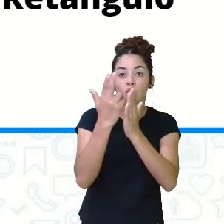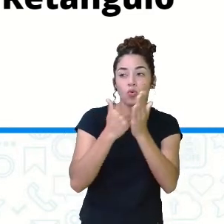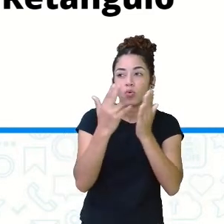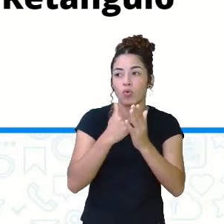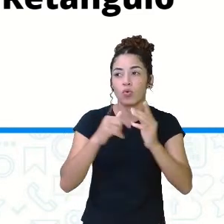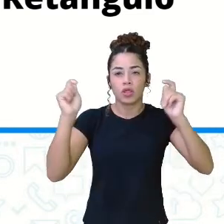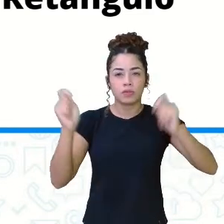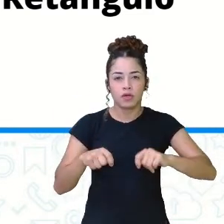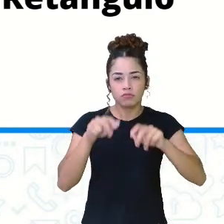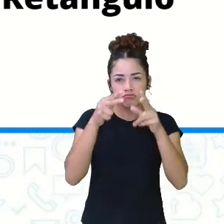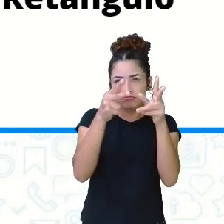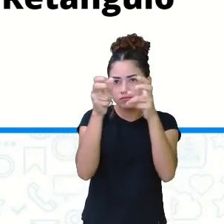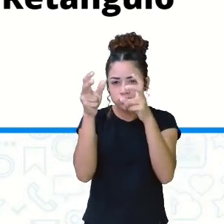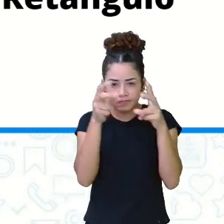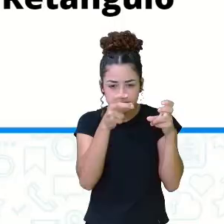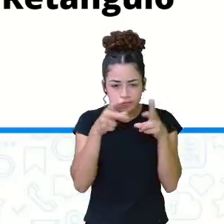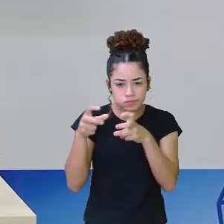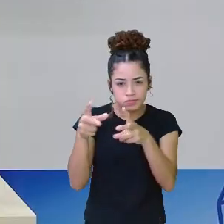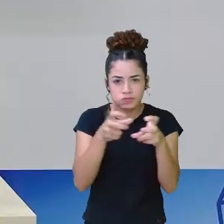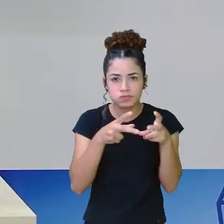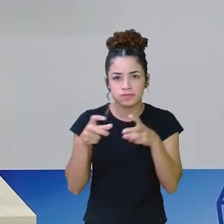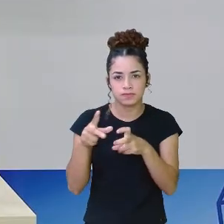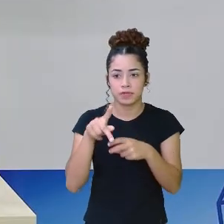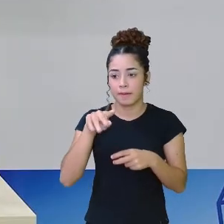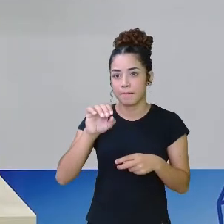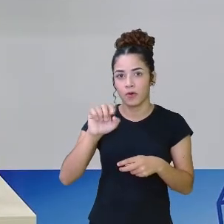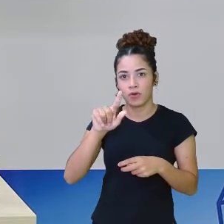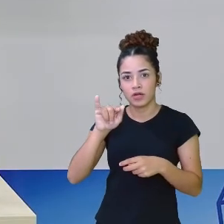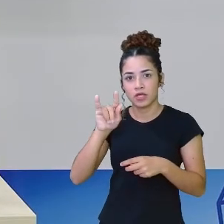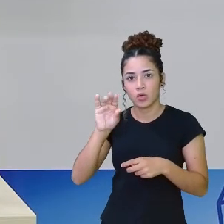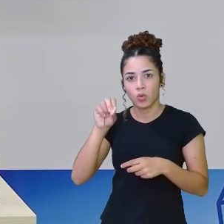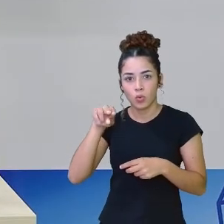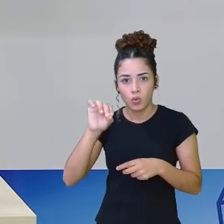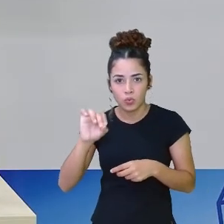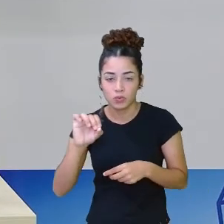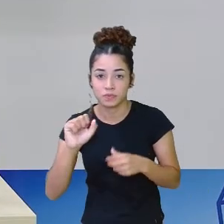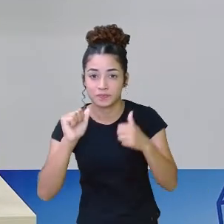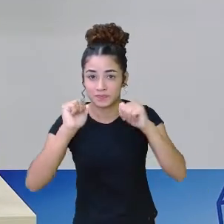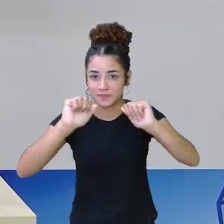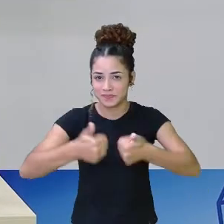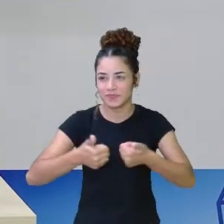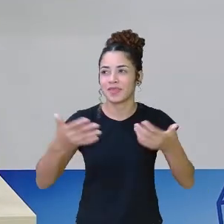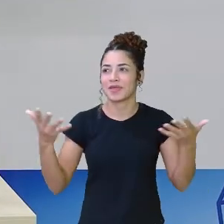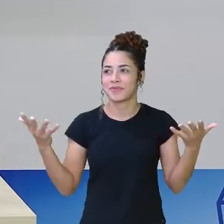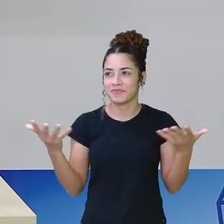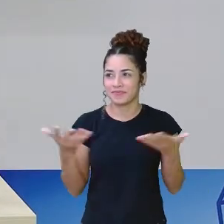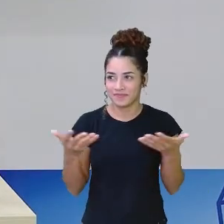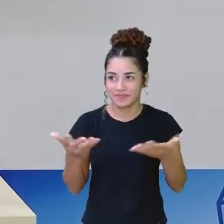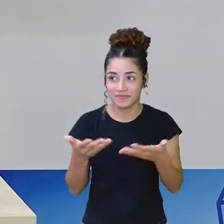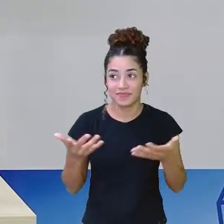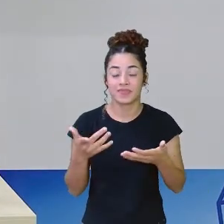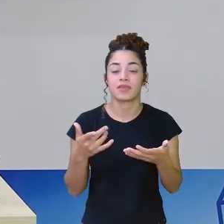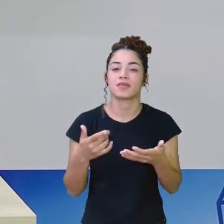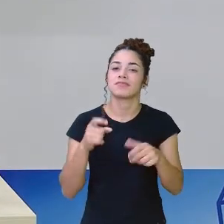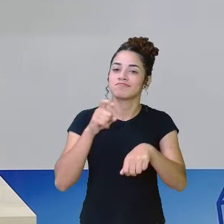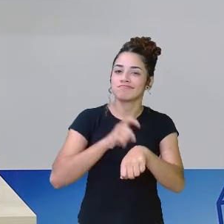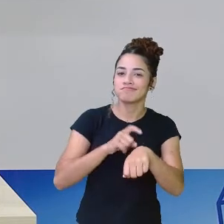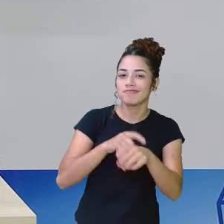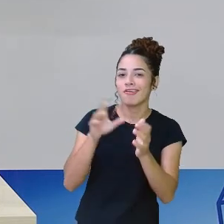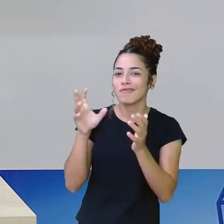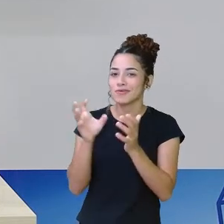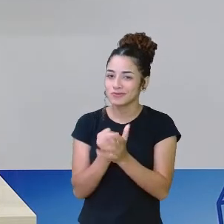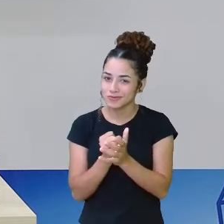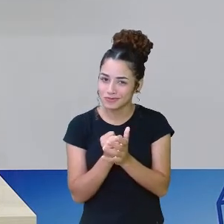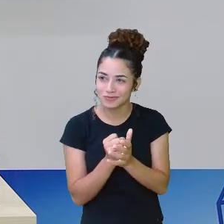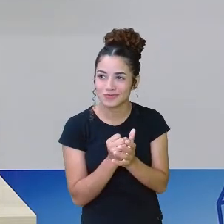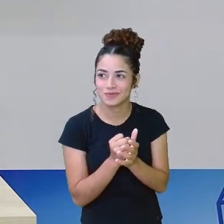consigo identificar o meu polígono, beleza? Agora sim. Agora eu tenho a hora do